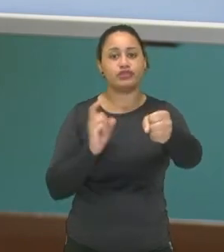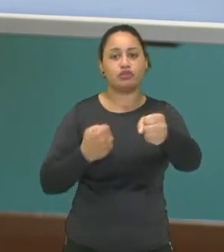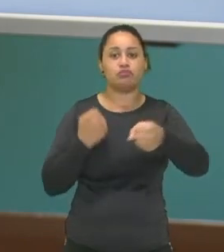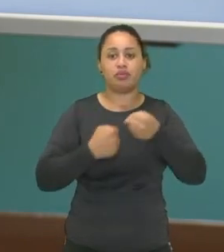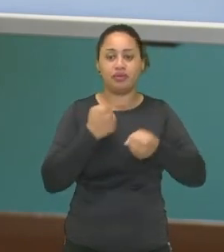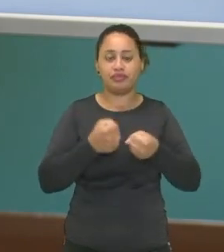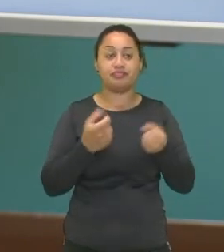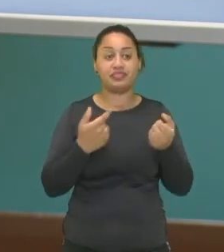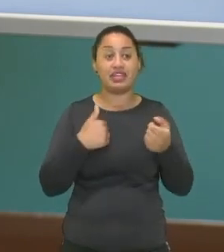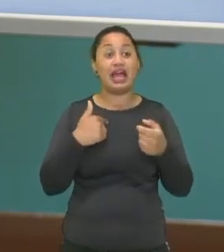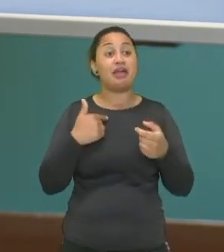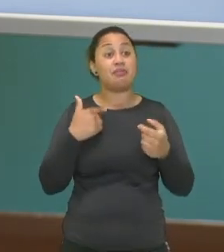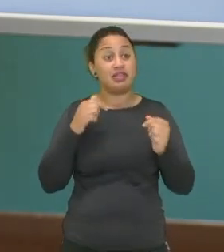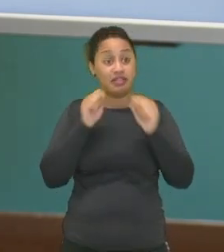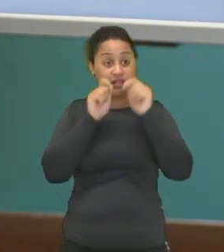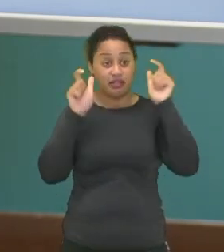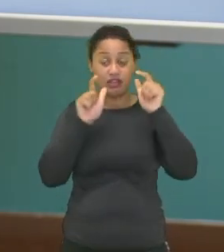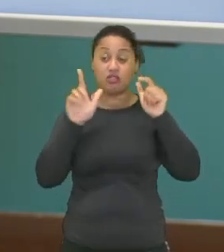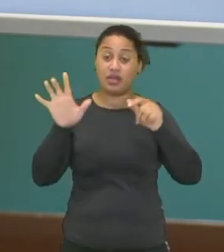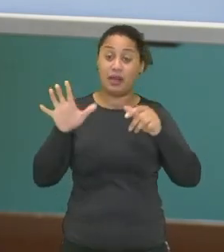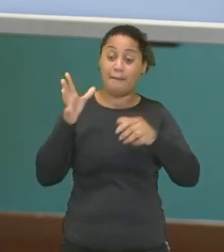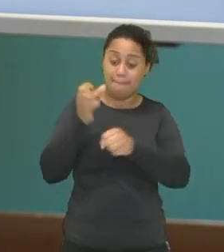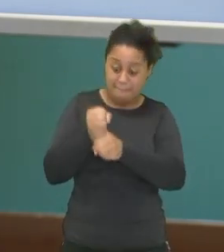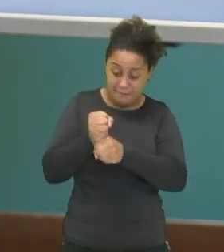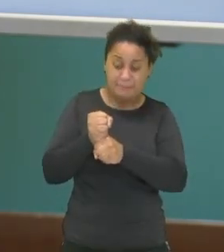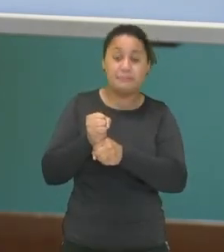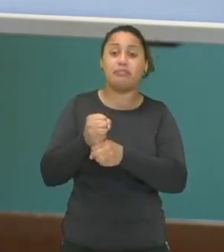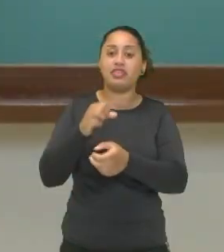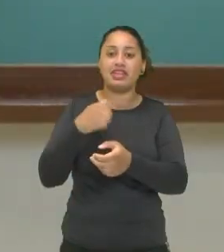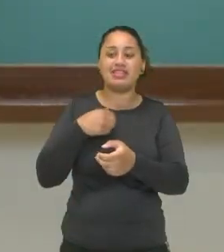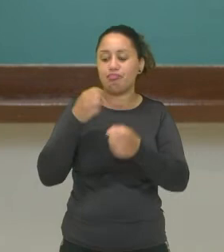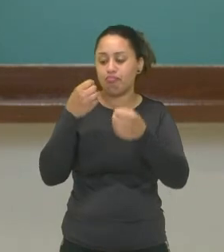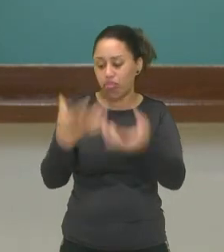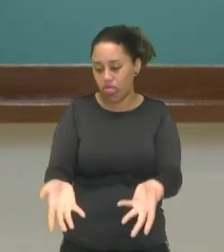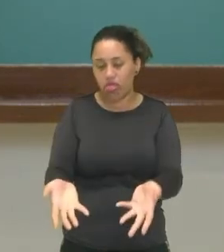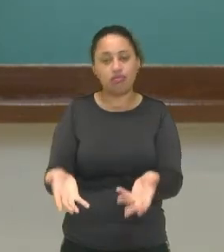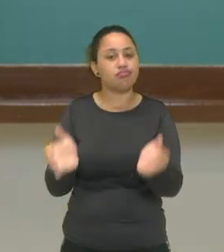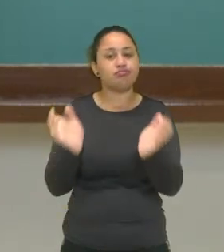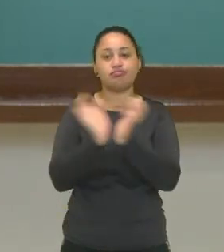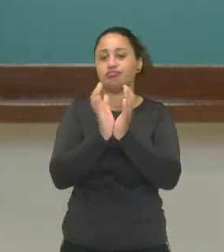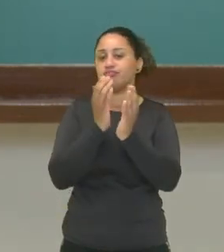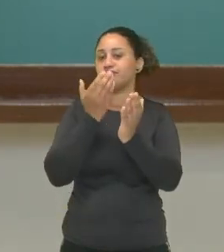bastão, a equipe será desclassificada, tá?